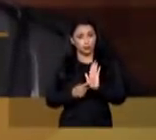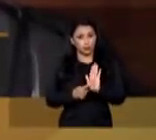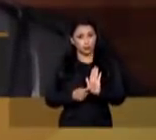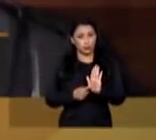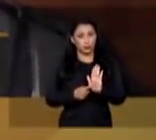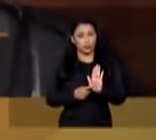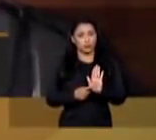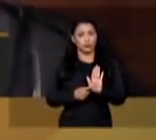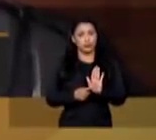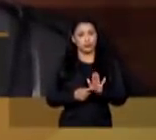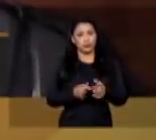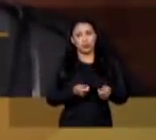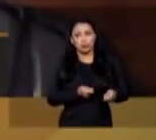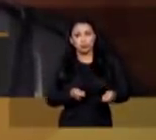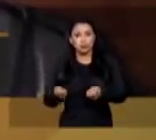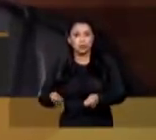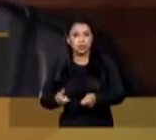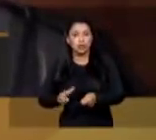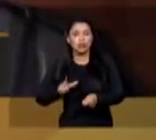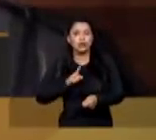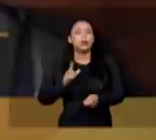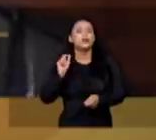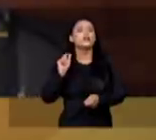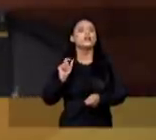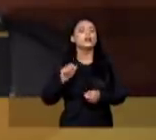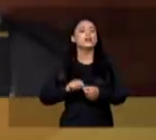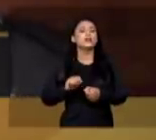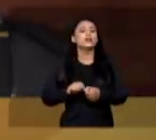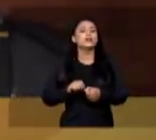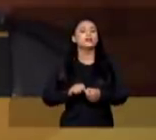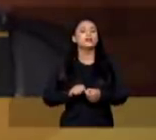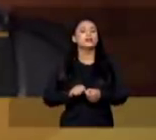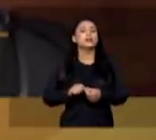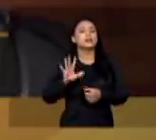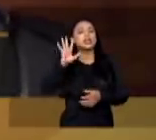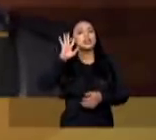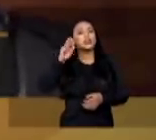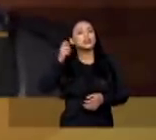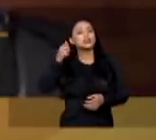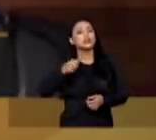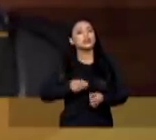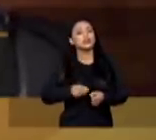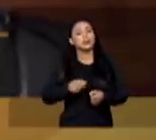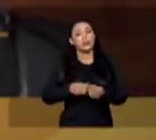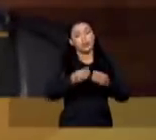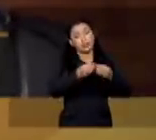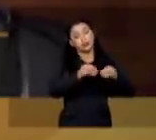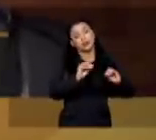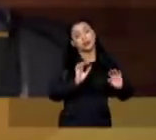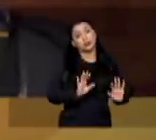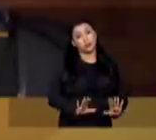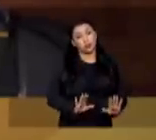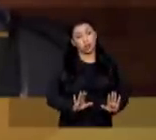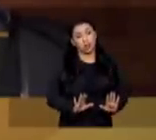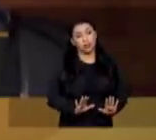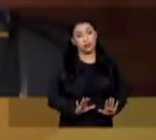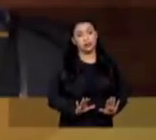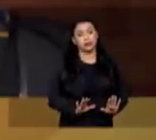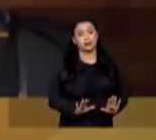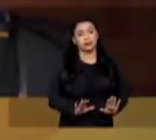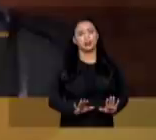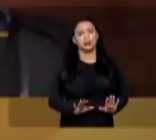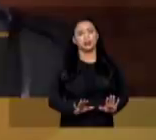por despacho nos respectivos feitos cujas pretensões foram declaradas prejudicadas.